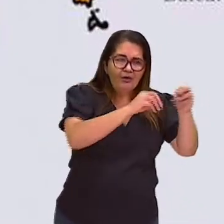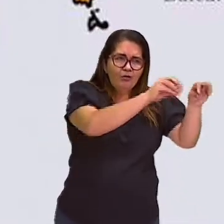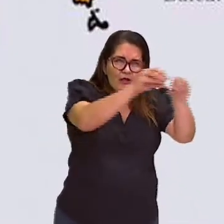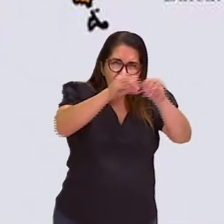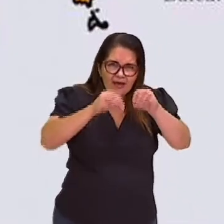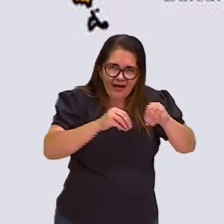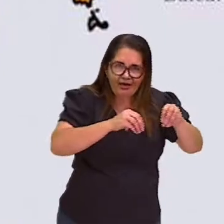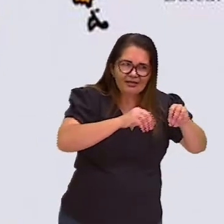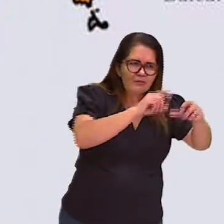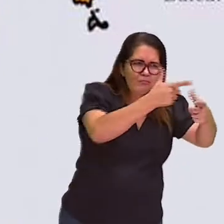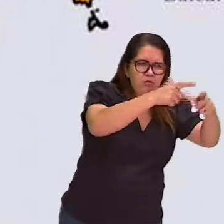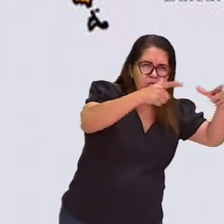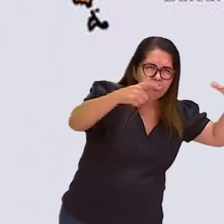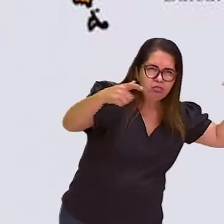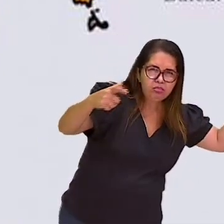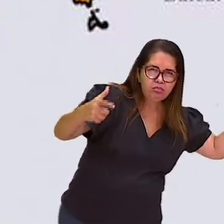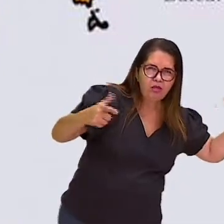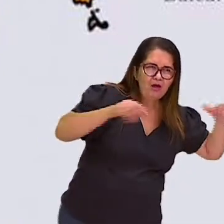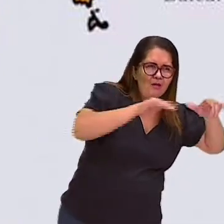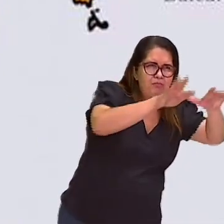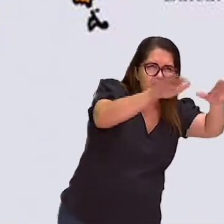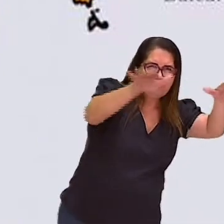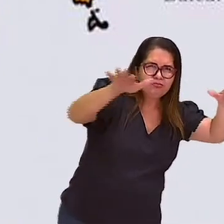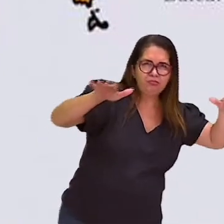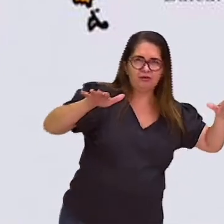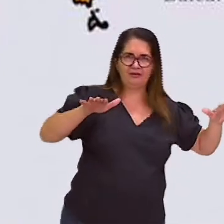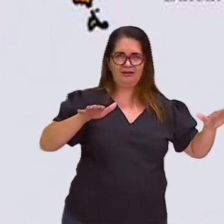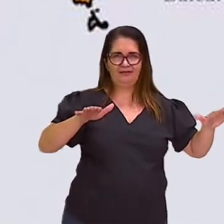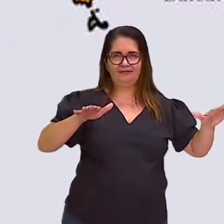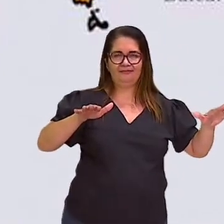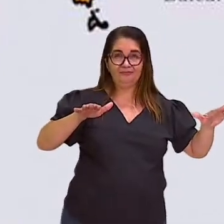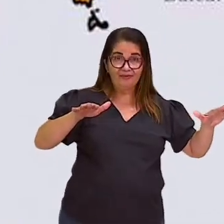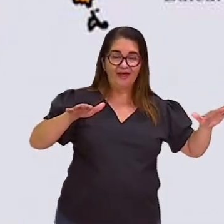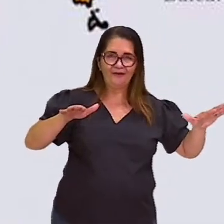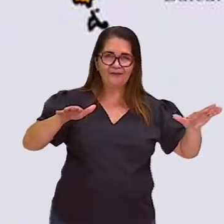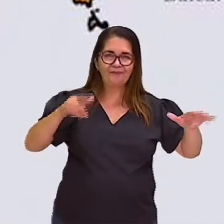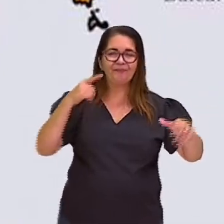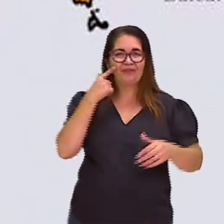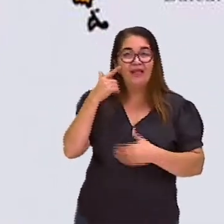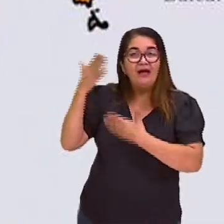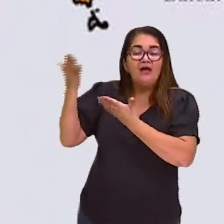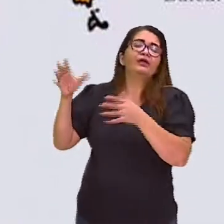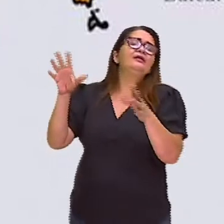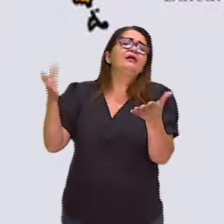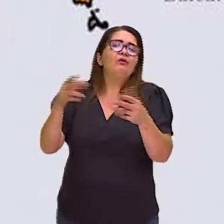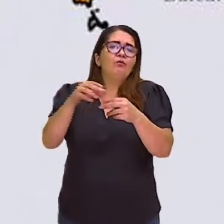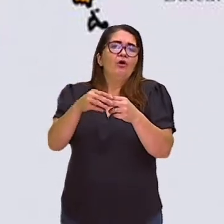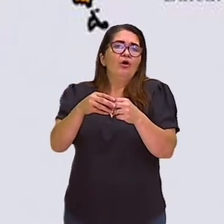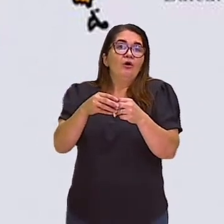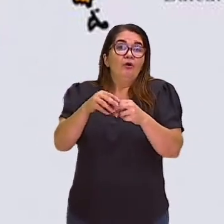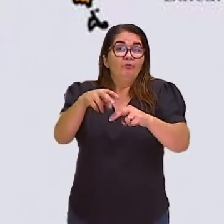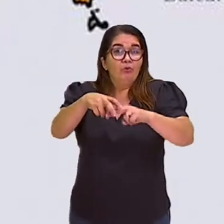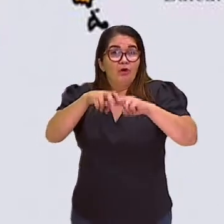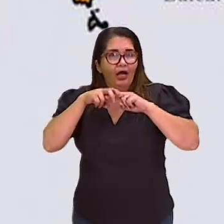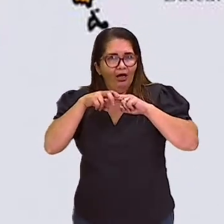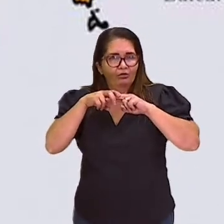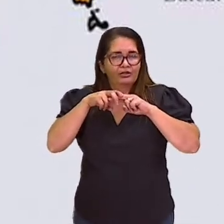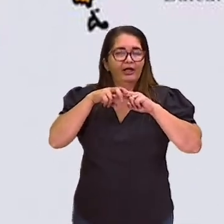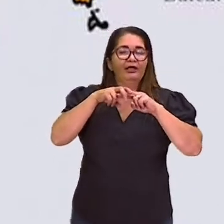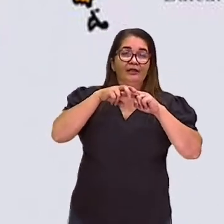oeste brasileiro. Então, uma relação entre